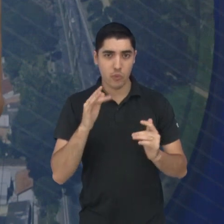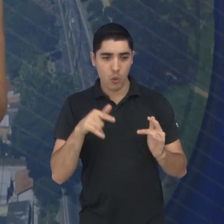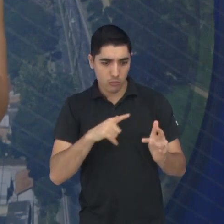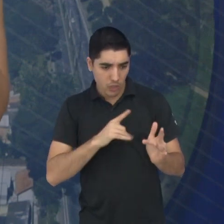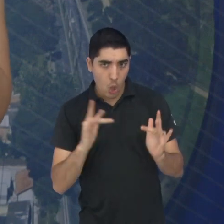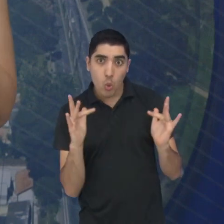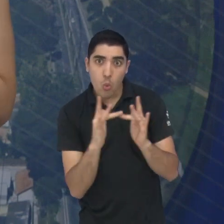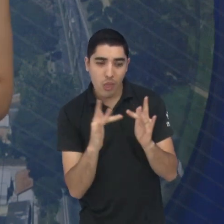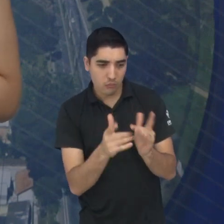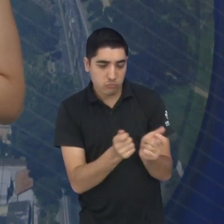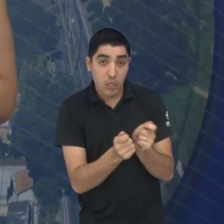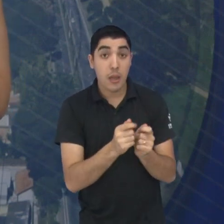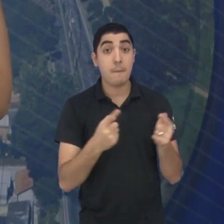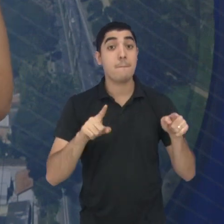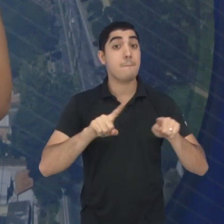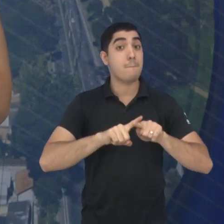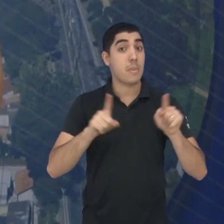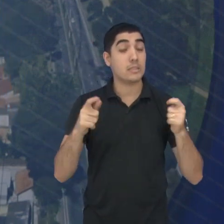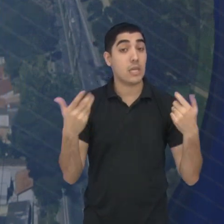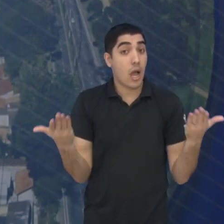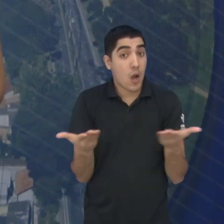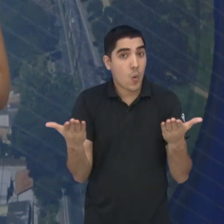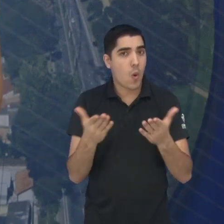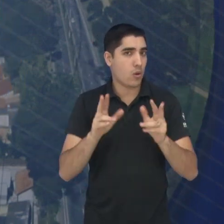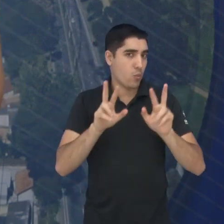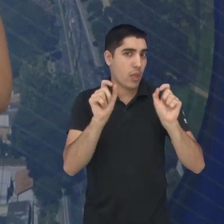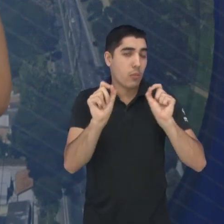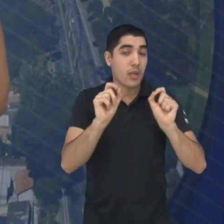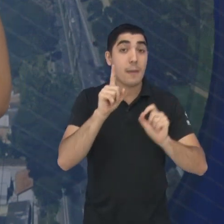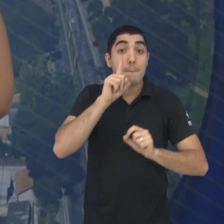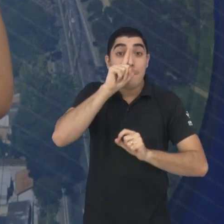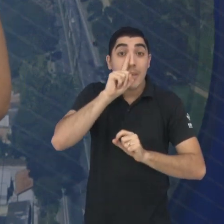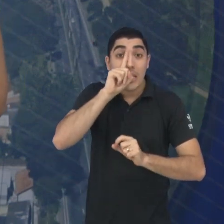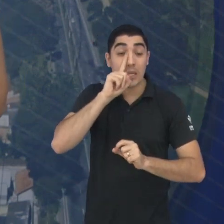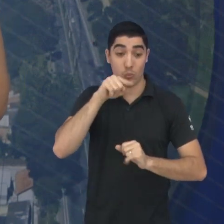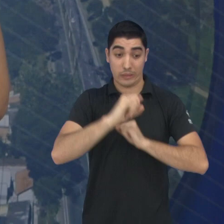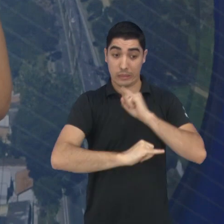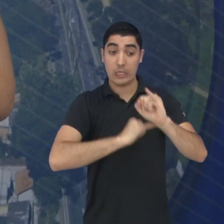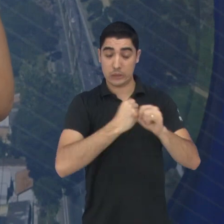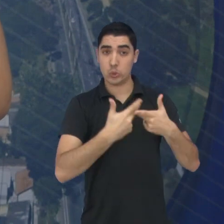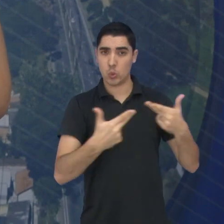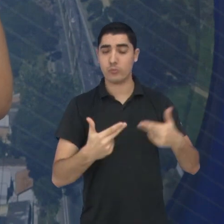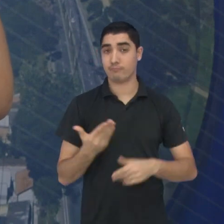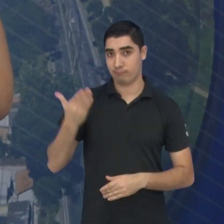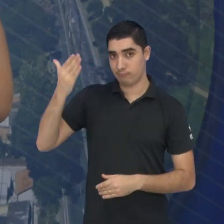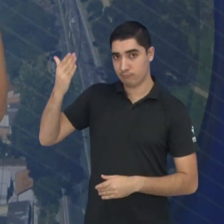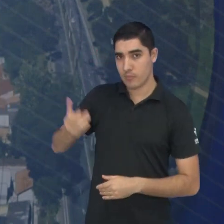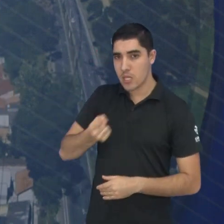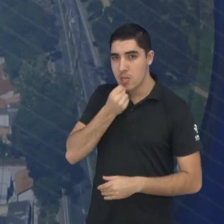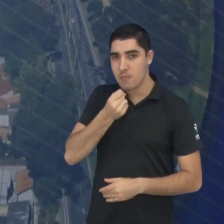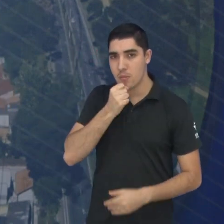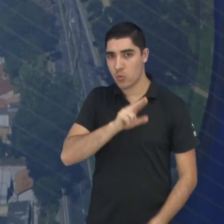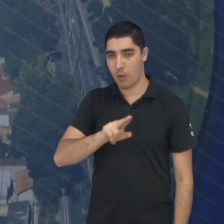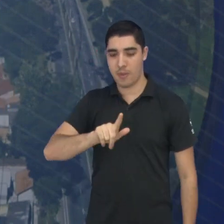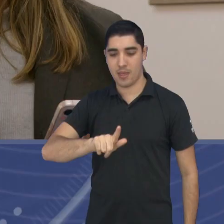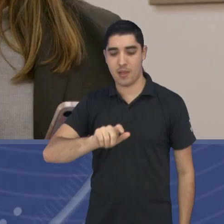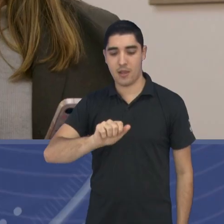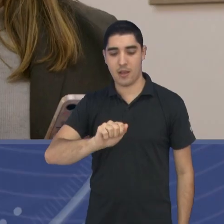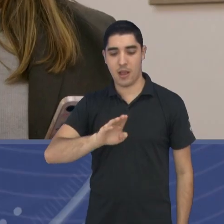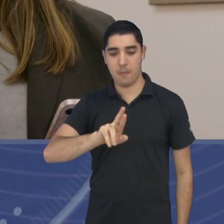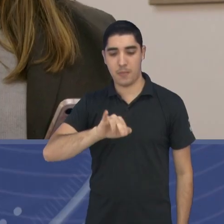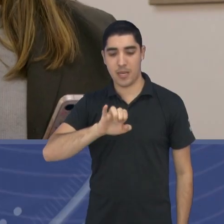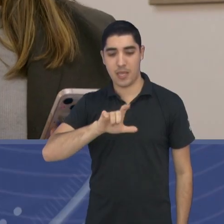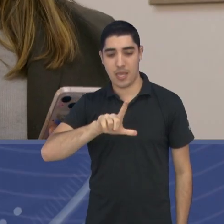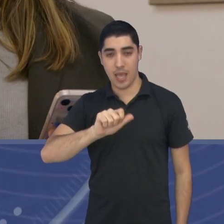de exposição à internet em relação às crianças e aos adolescentes. E a repórter, então, Gabriela Malaguti, gente, vai passar para a